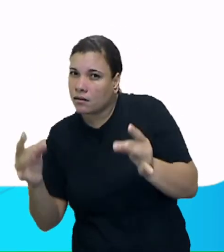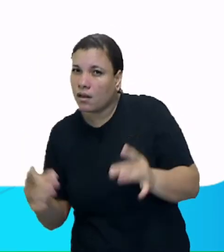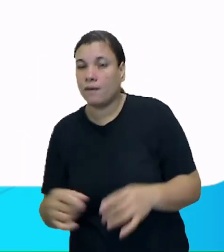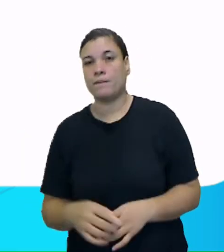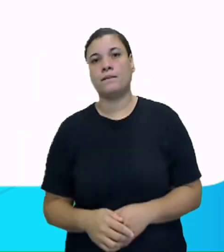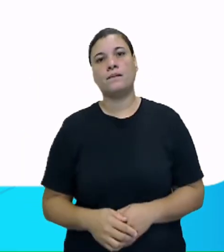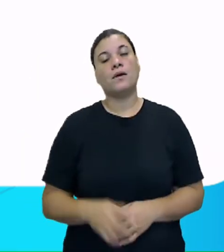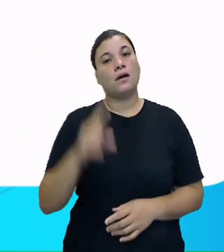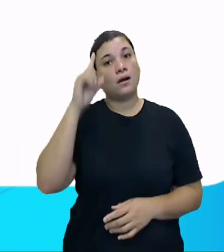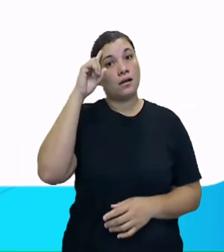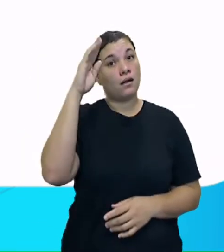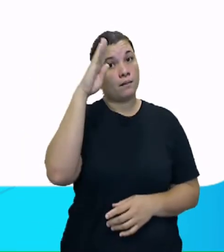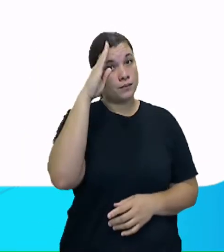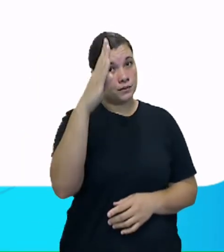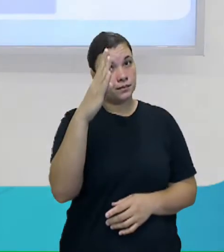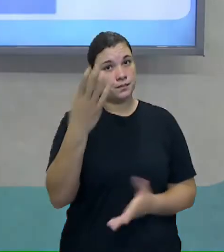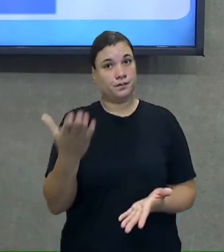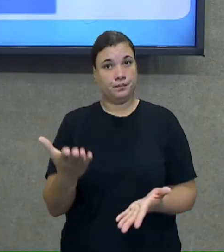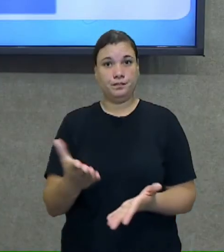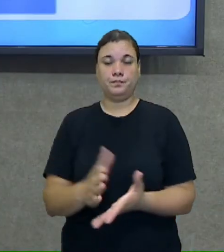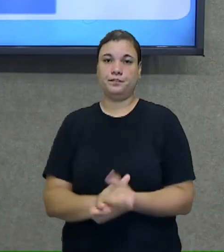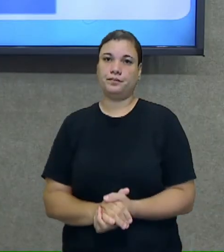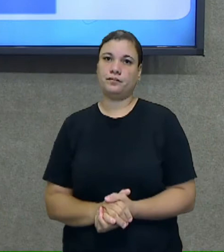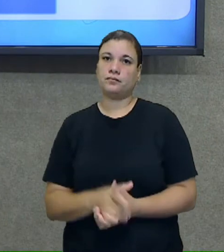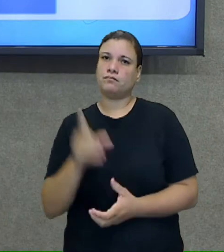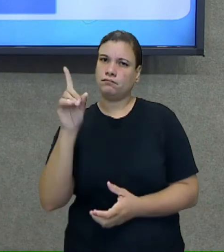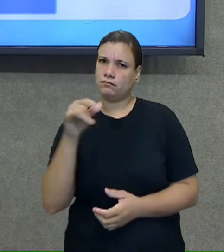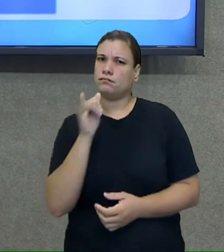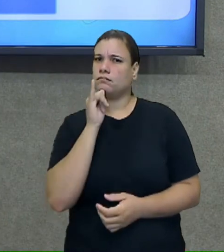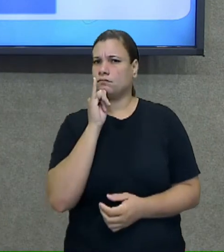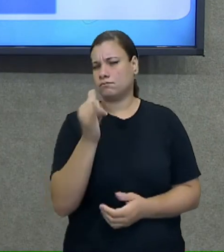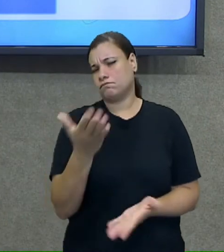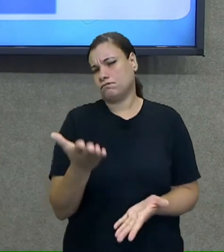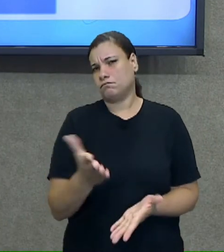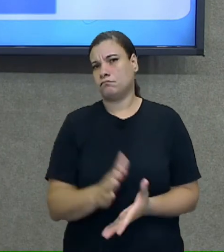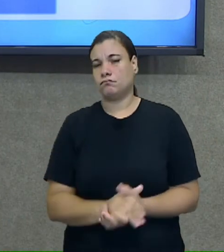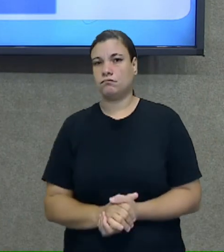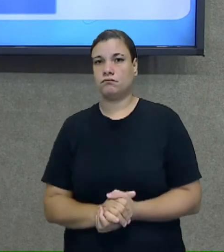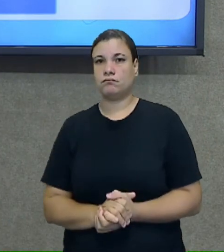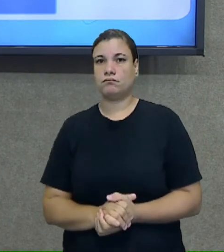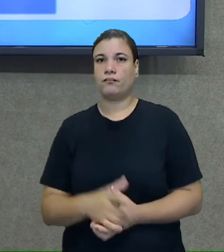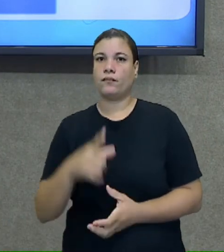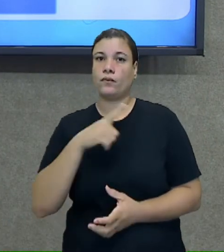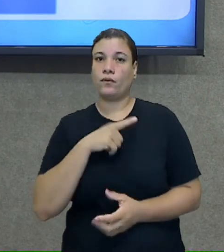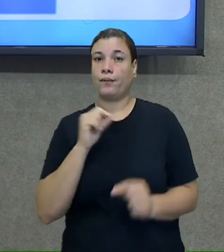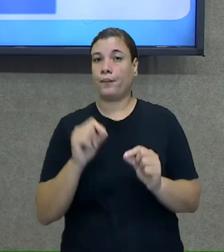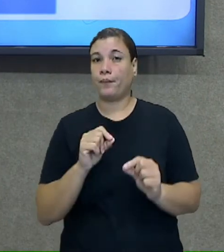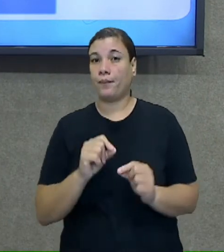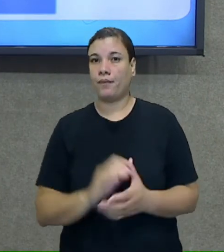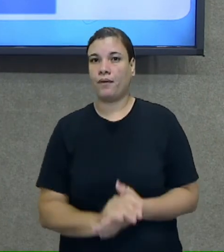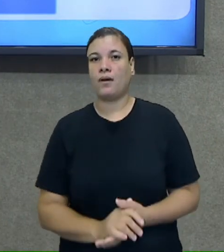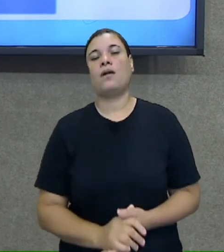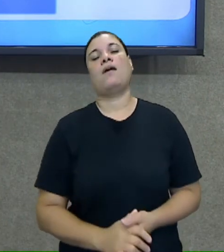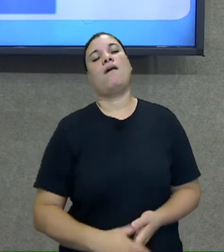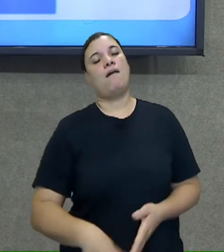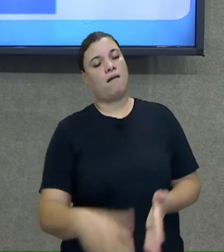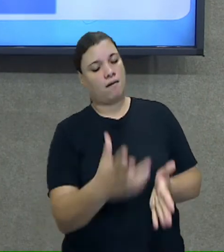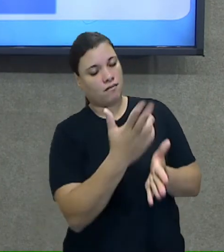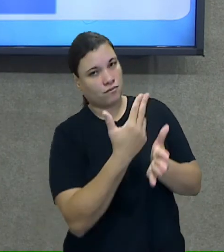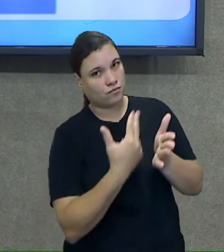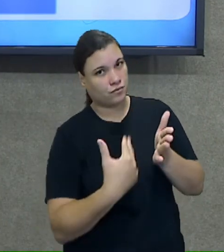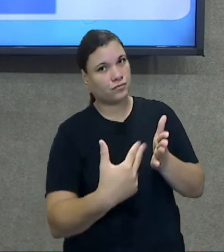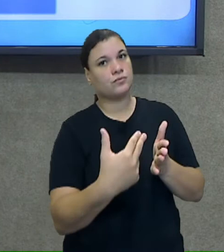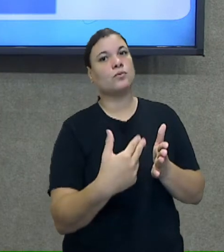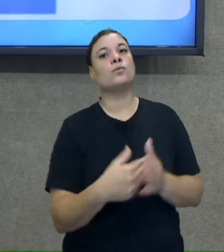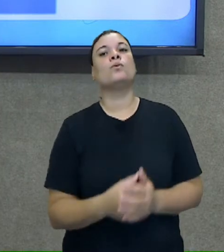quer colocar. Este seria um exemplo de infográfico, que é texto e imagens